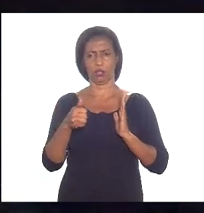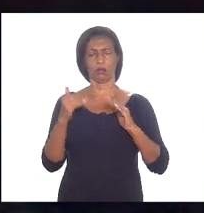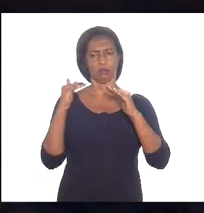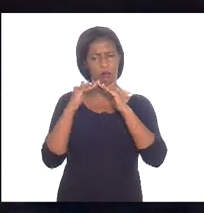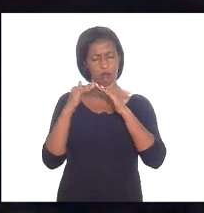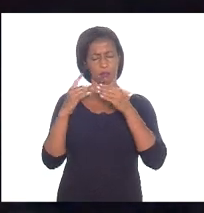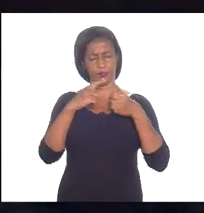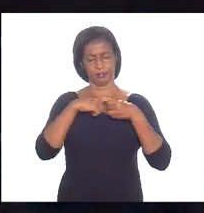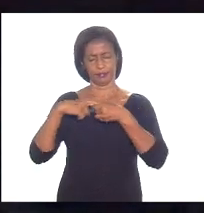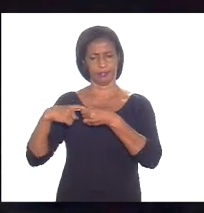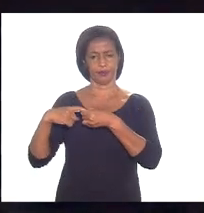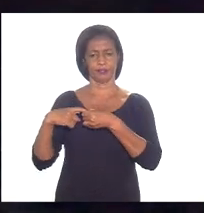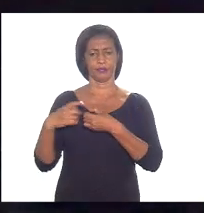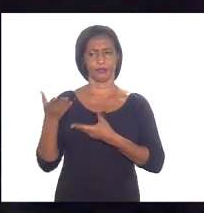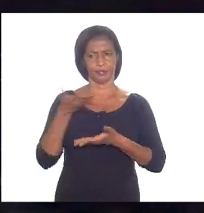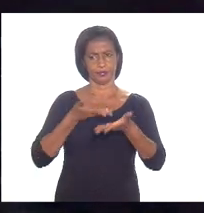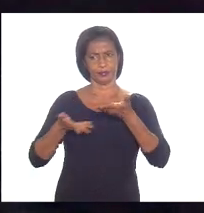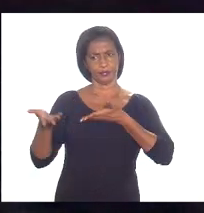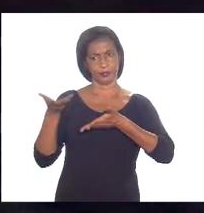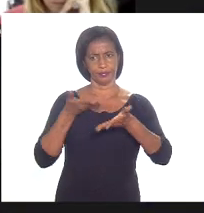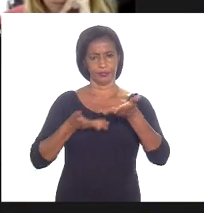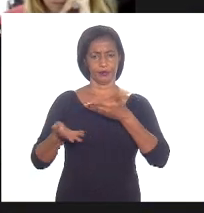parceria.